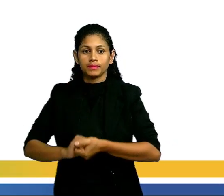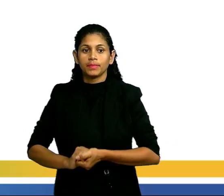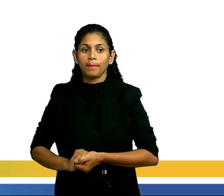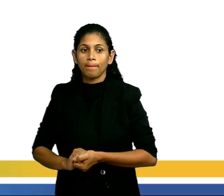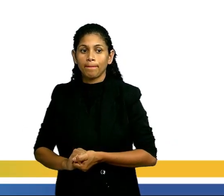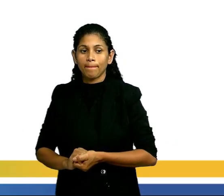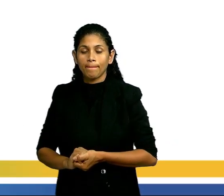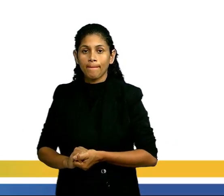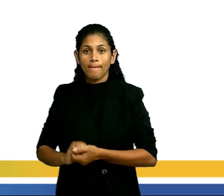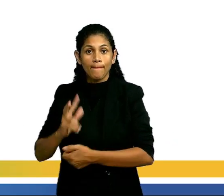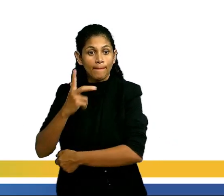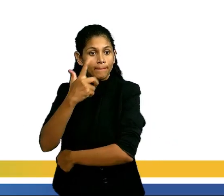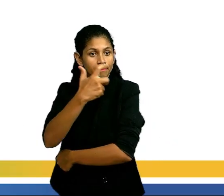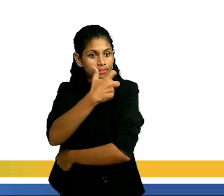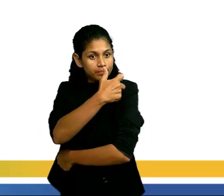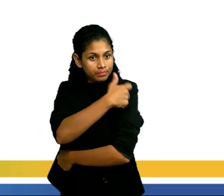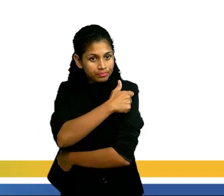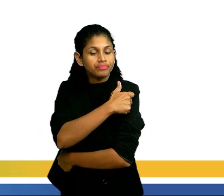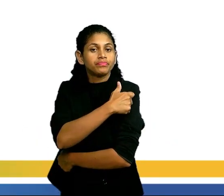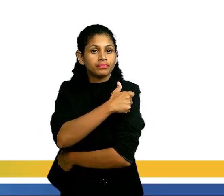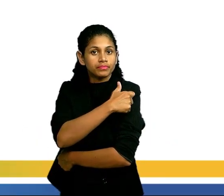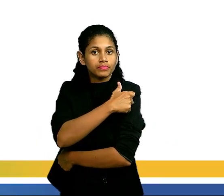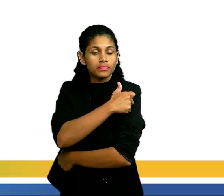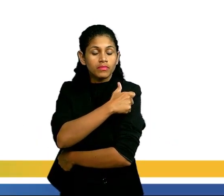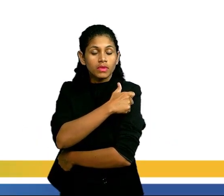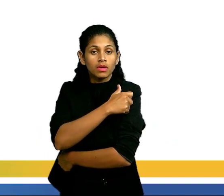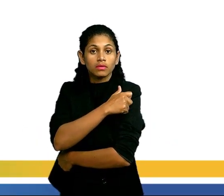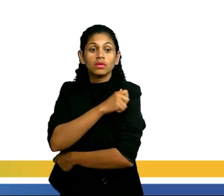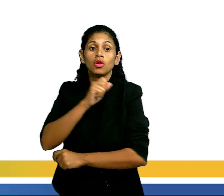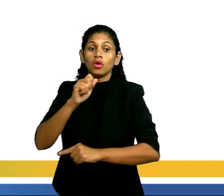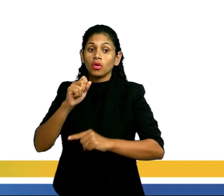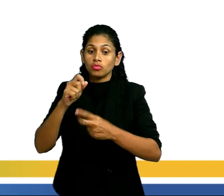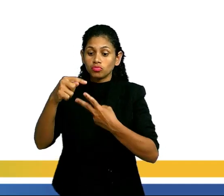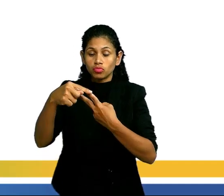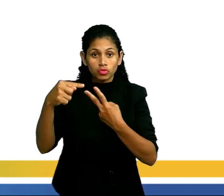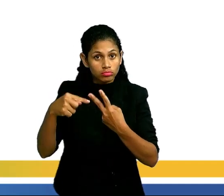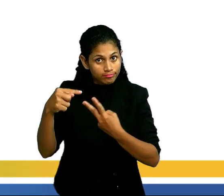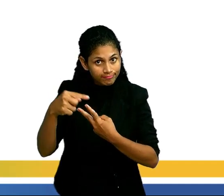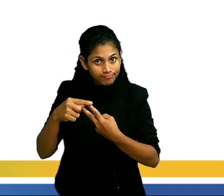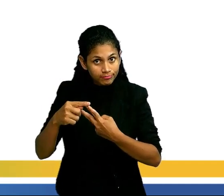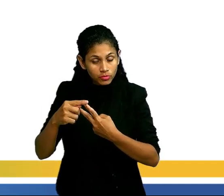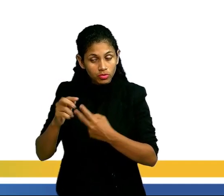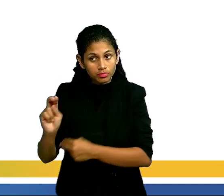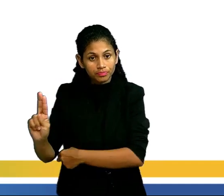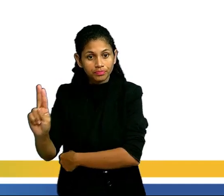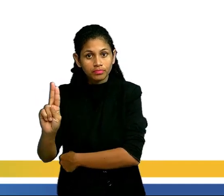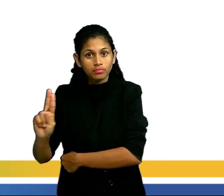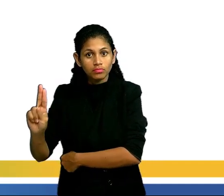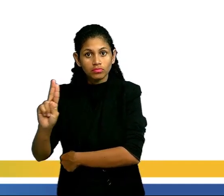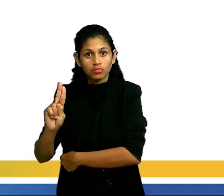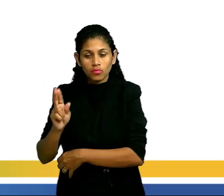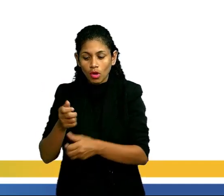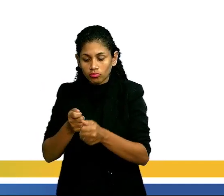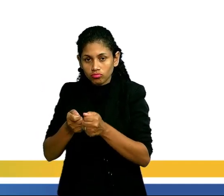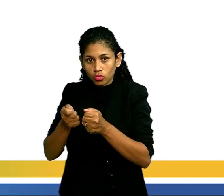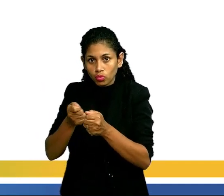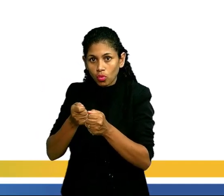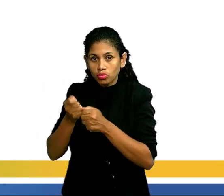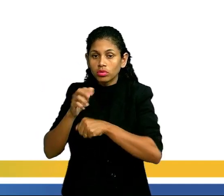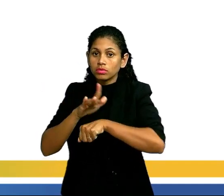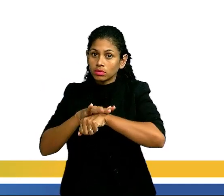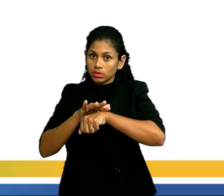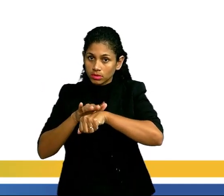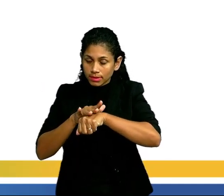aqui, pessoal, vacina e soro, tá? Eles são duas ferramentas usadas no controle de